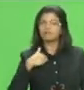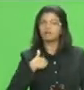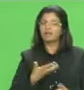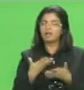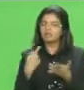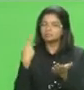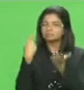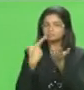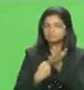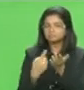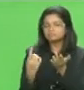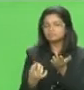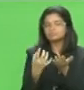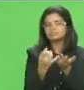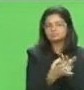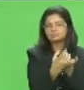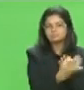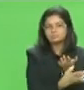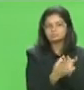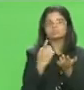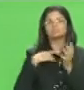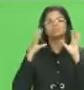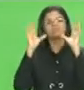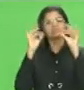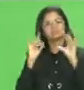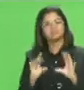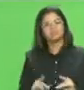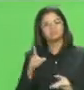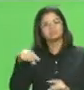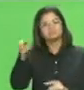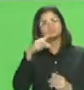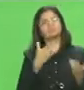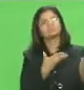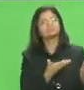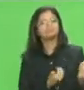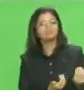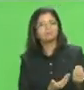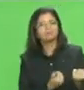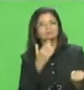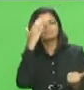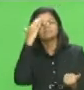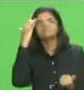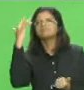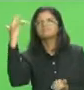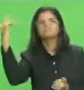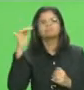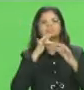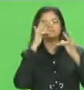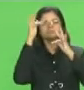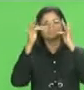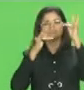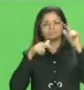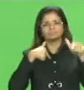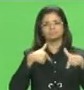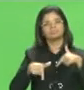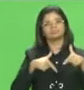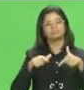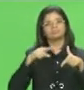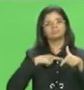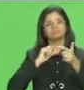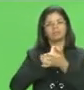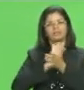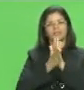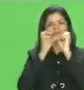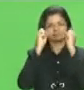comprometer com cada um de vocês, especialmente com você que é jovem, que sonha com o emprego nesses momentos de crise